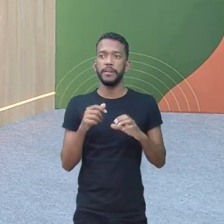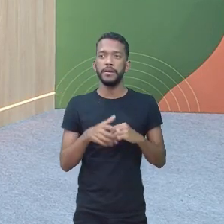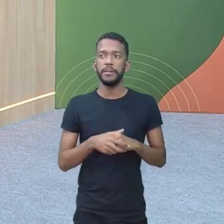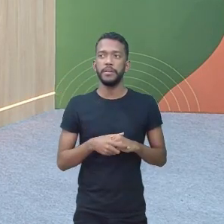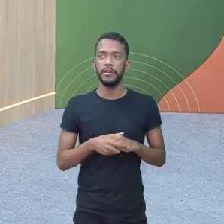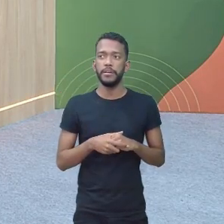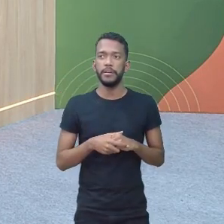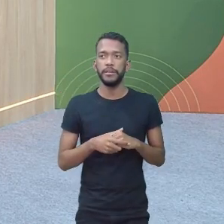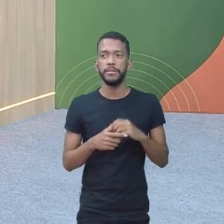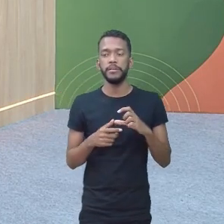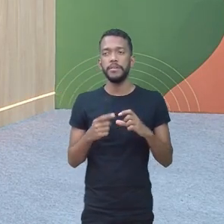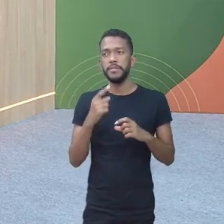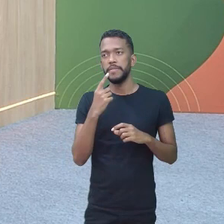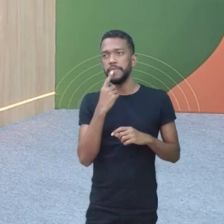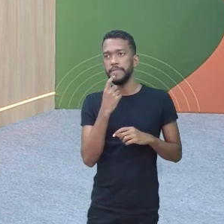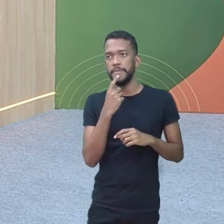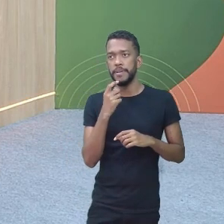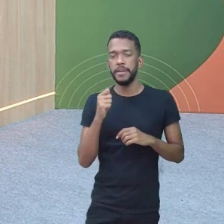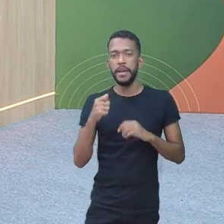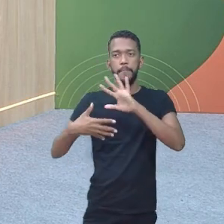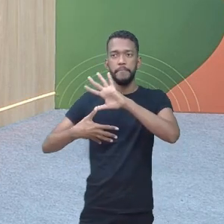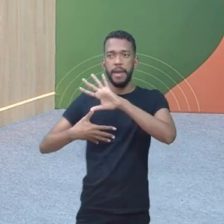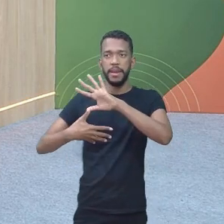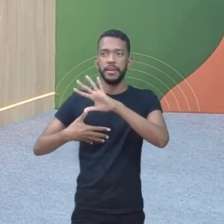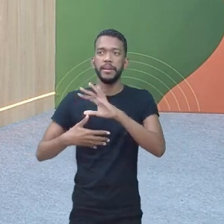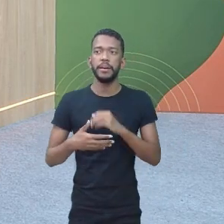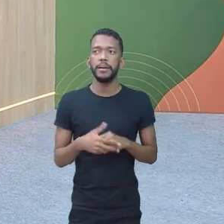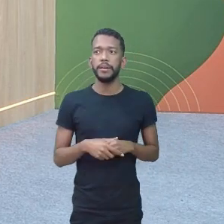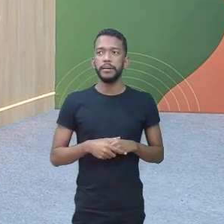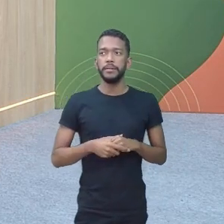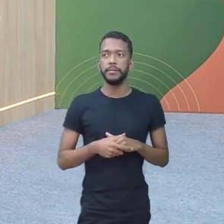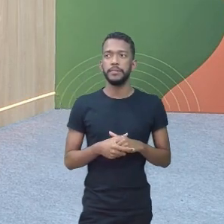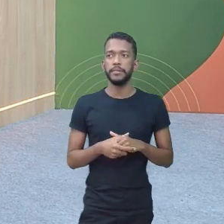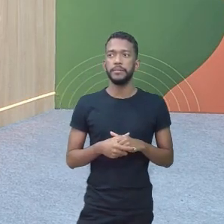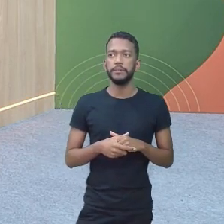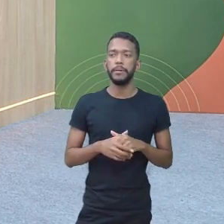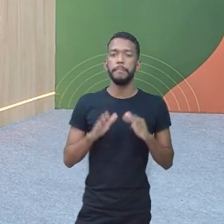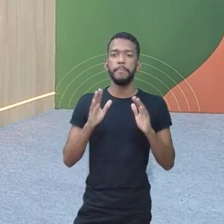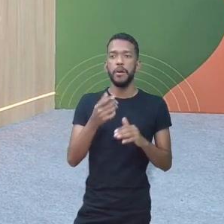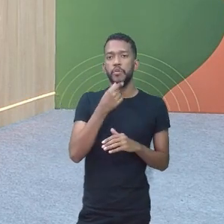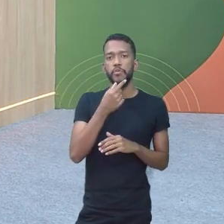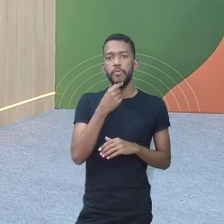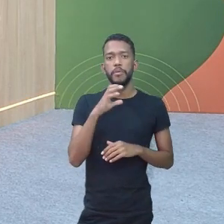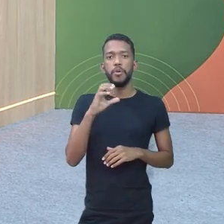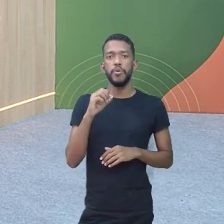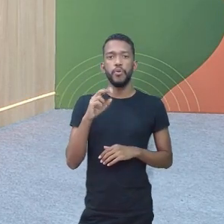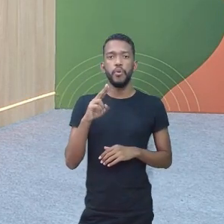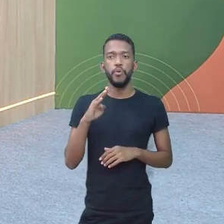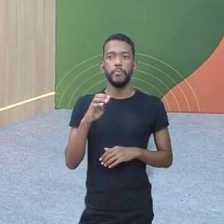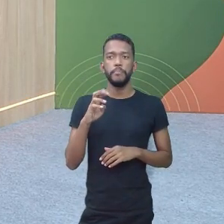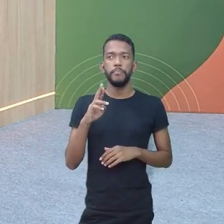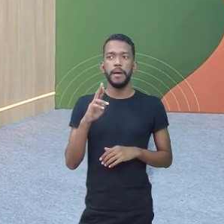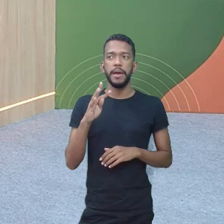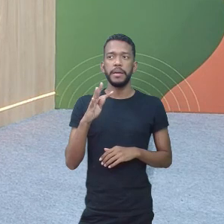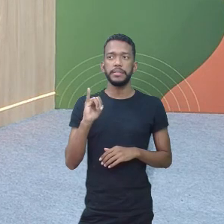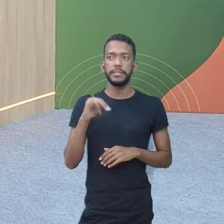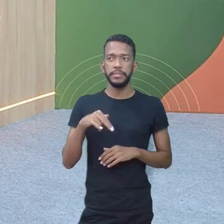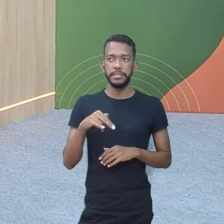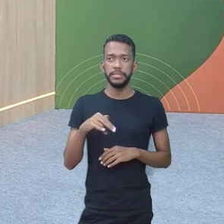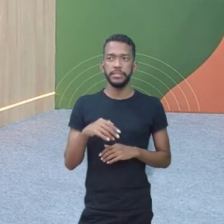e o vermelho a América. Mas o Barão de Coubertin, ele diz